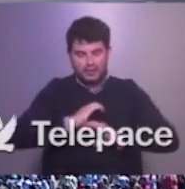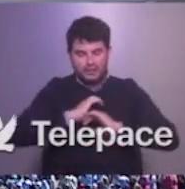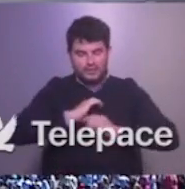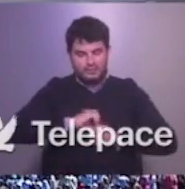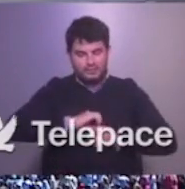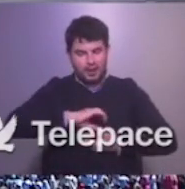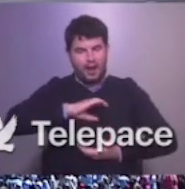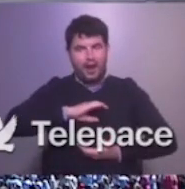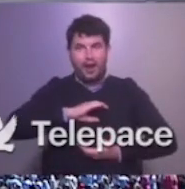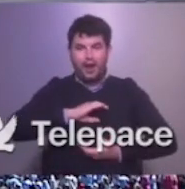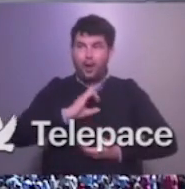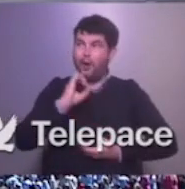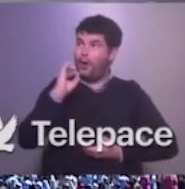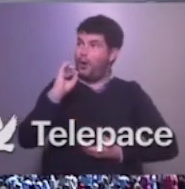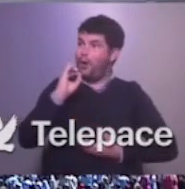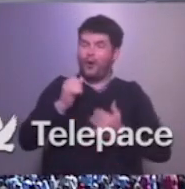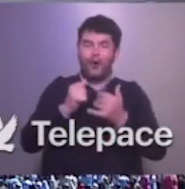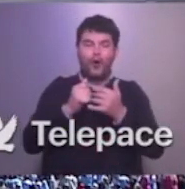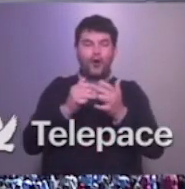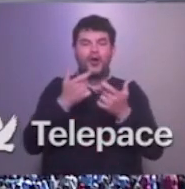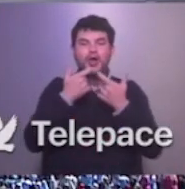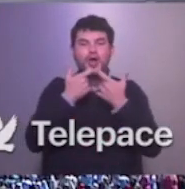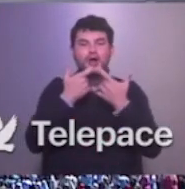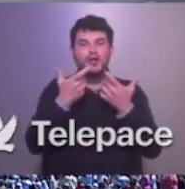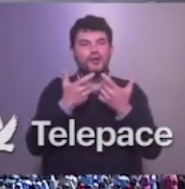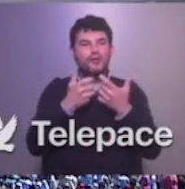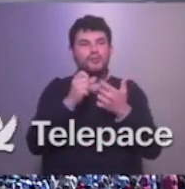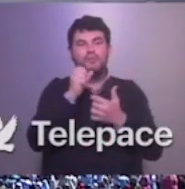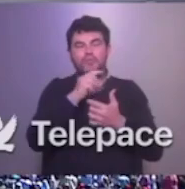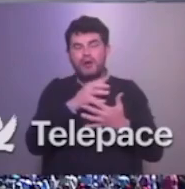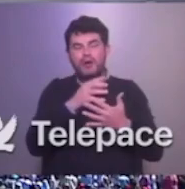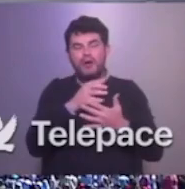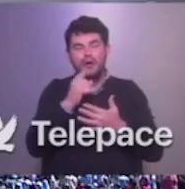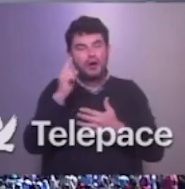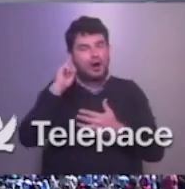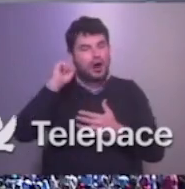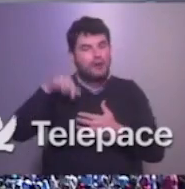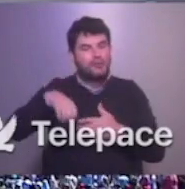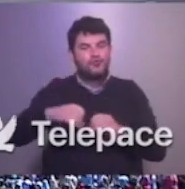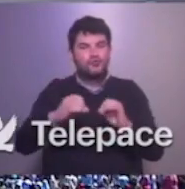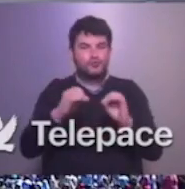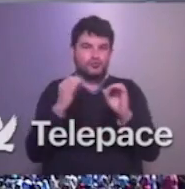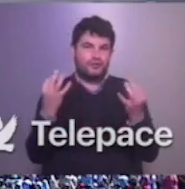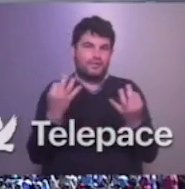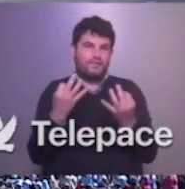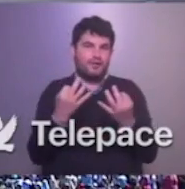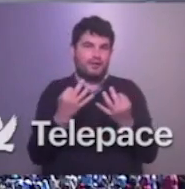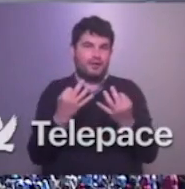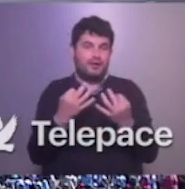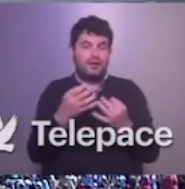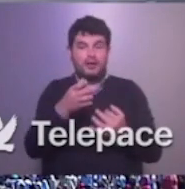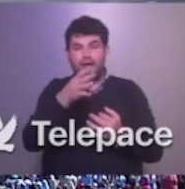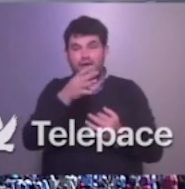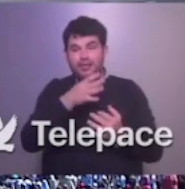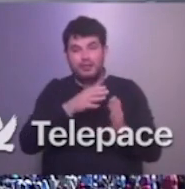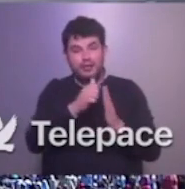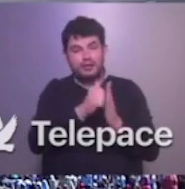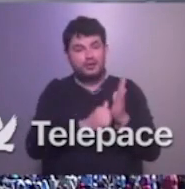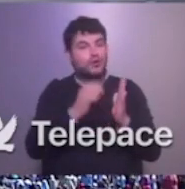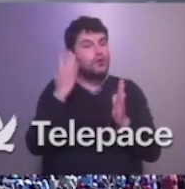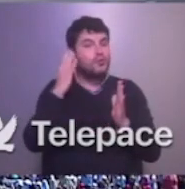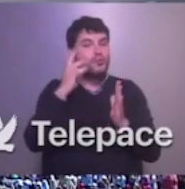confiança naquele que tudo pode e que nunca nos abandona. Pois diz-nos o